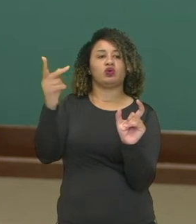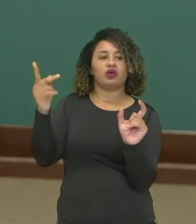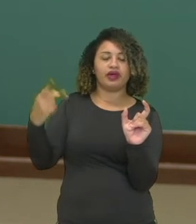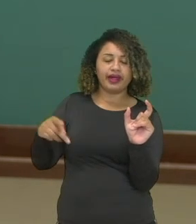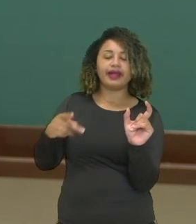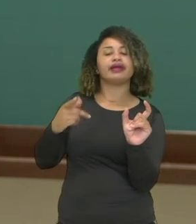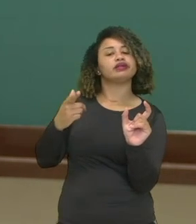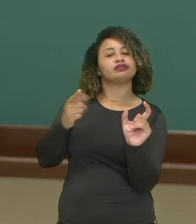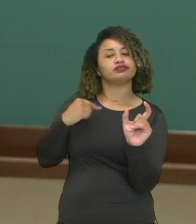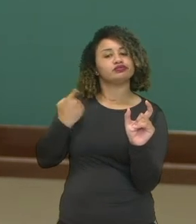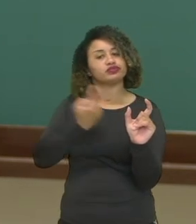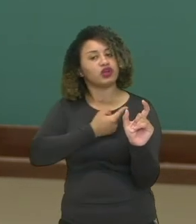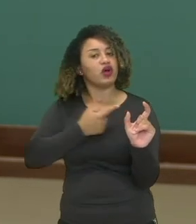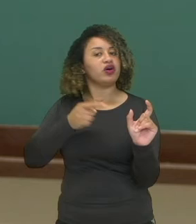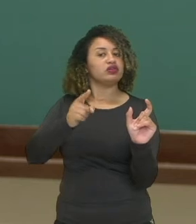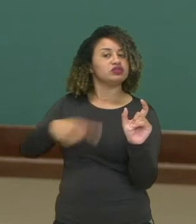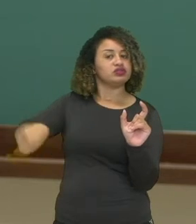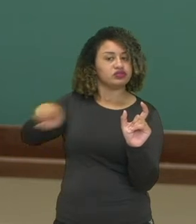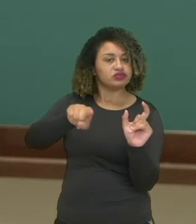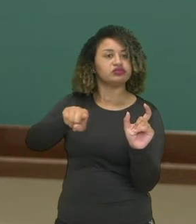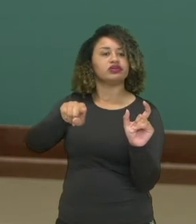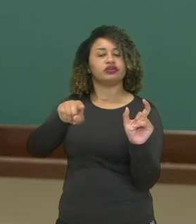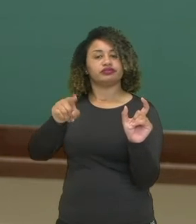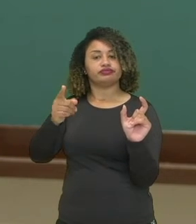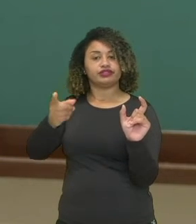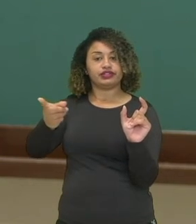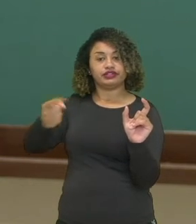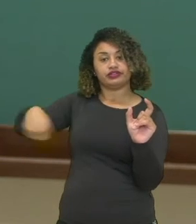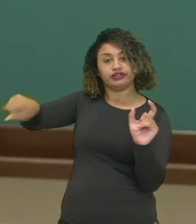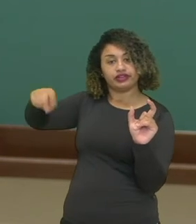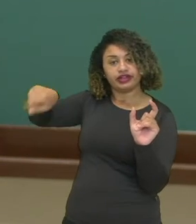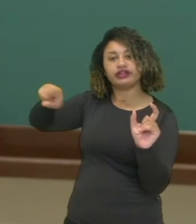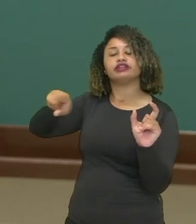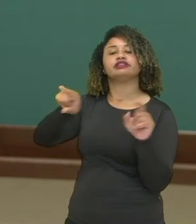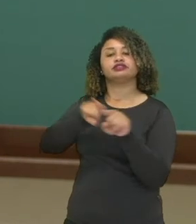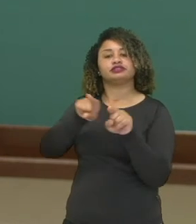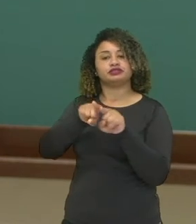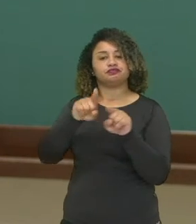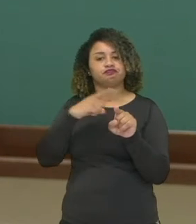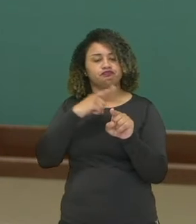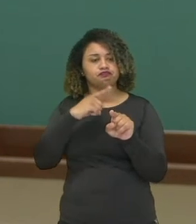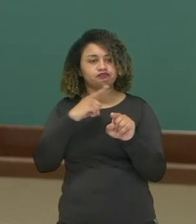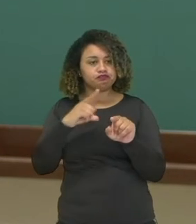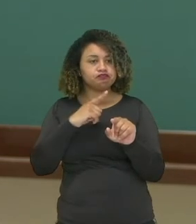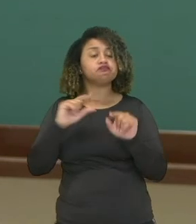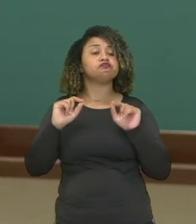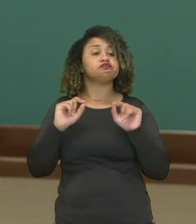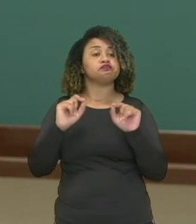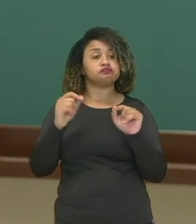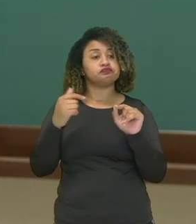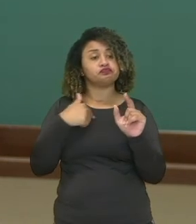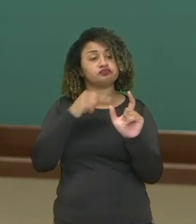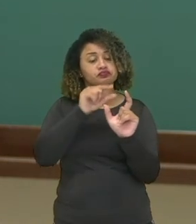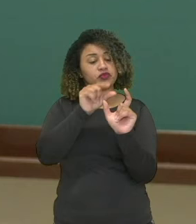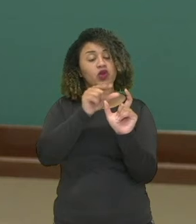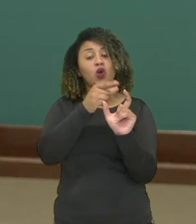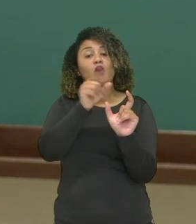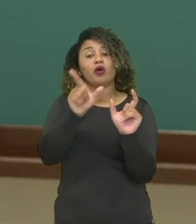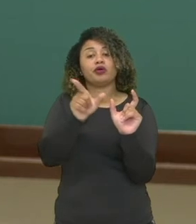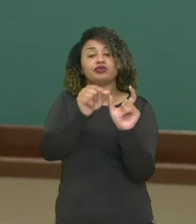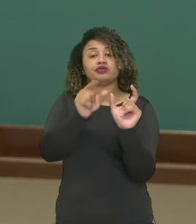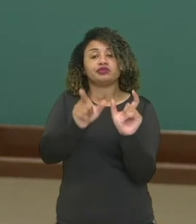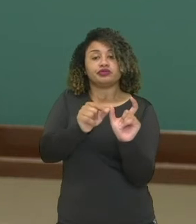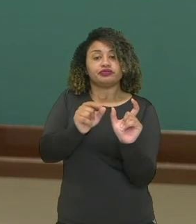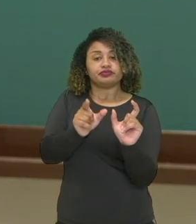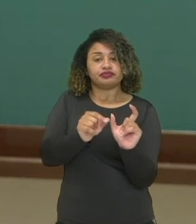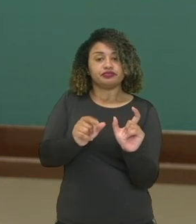pudiste, o ele fica supo, o nosotros pusimos, ou vosotros quisisteis,